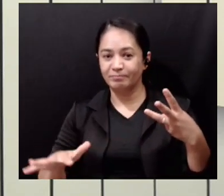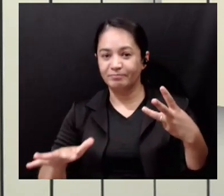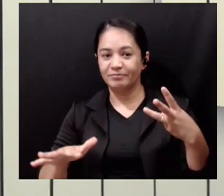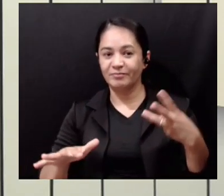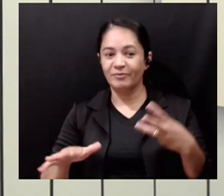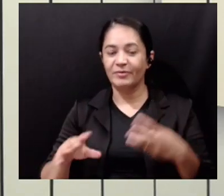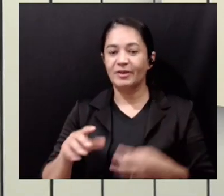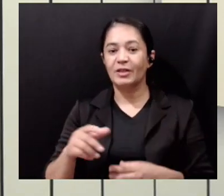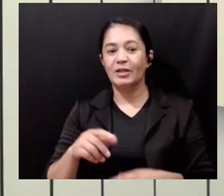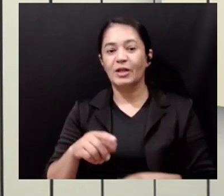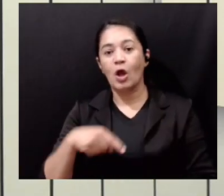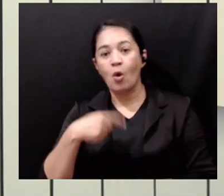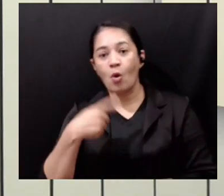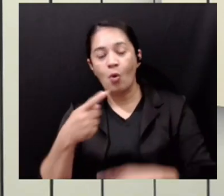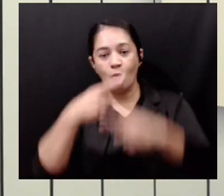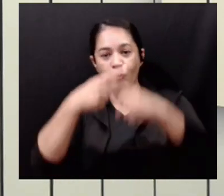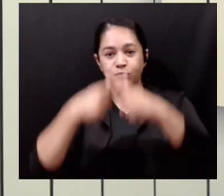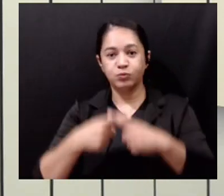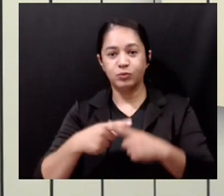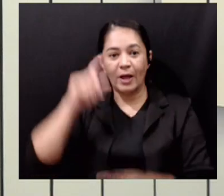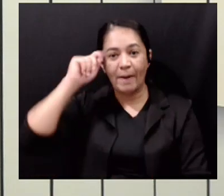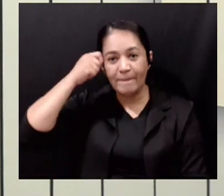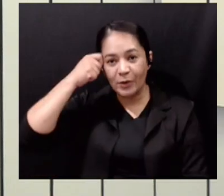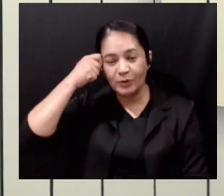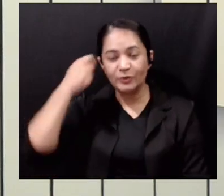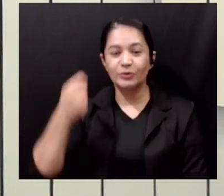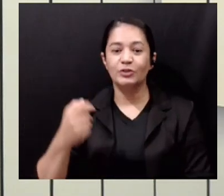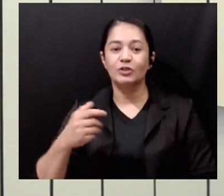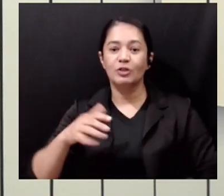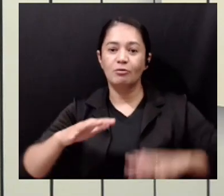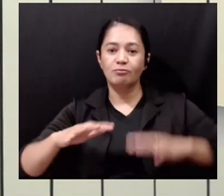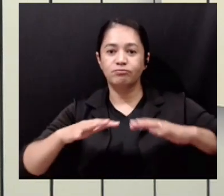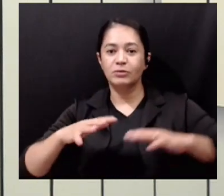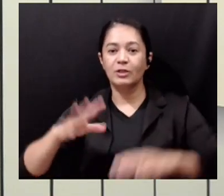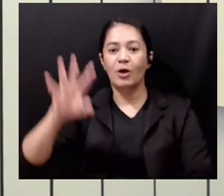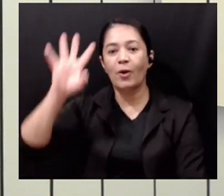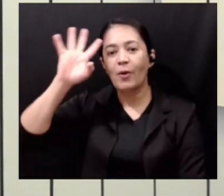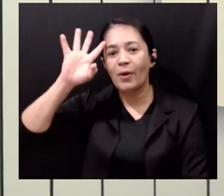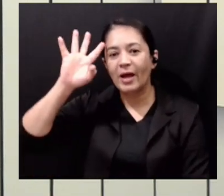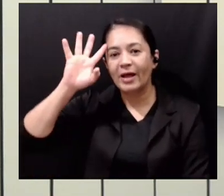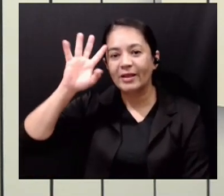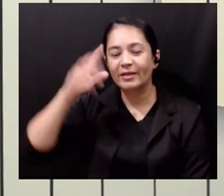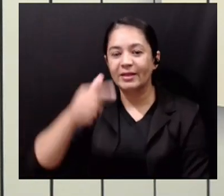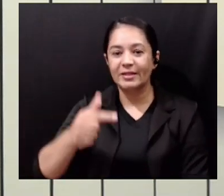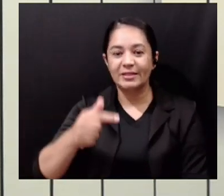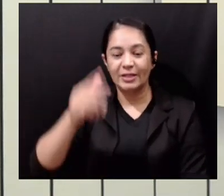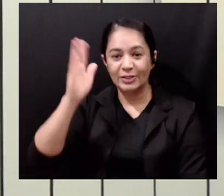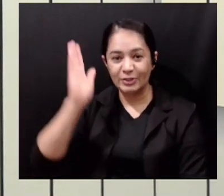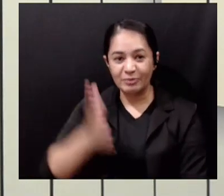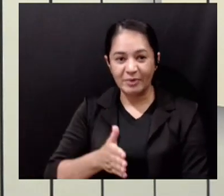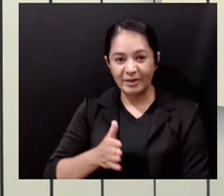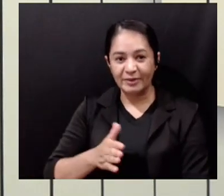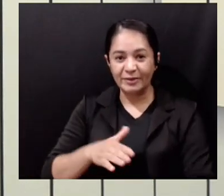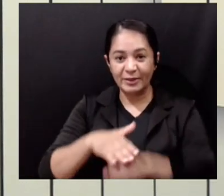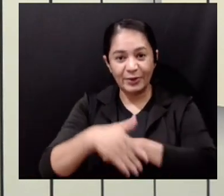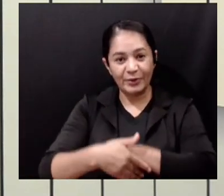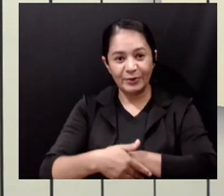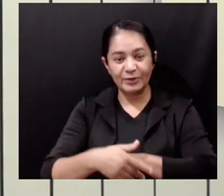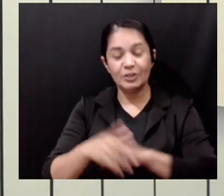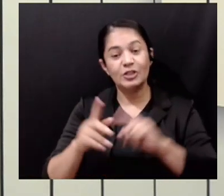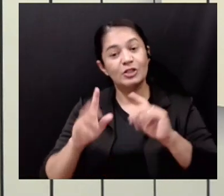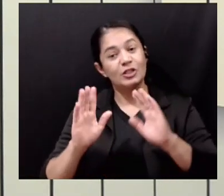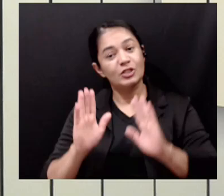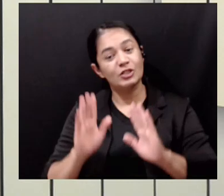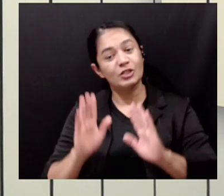a Ponte entra em campo na quarta-feira, às 7h30 da noite, diante do Mirassol, no Maião. Já o Guarani